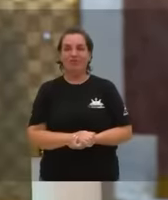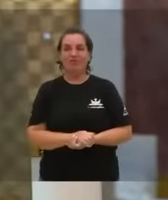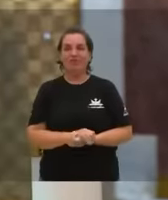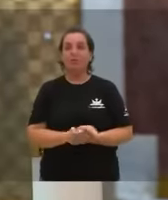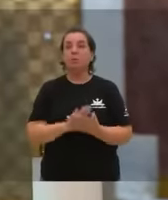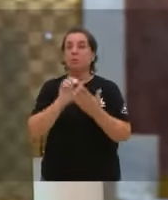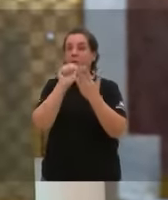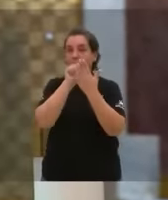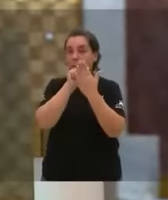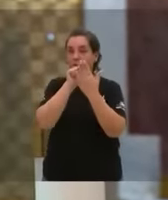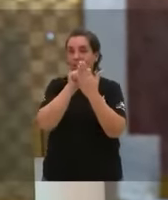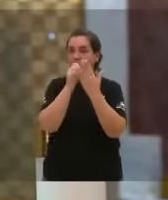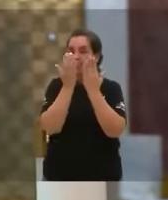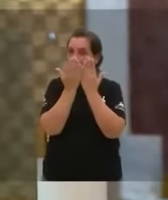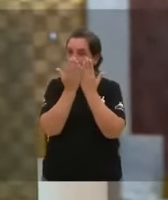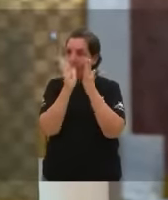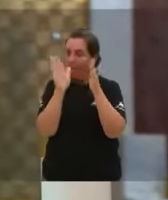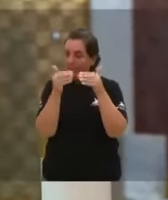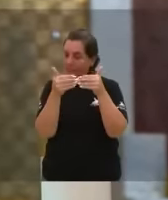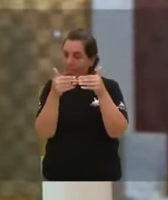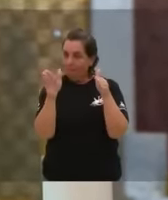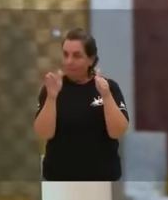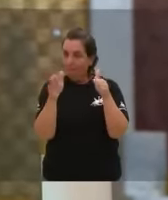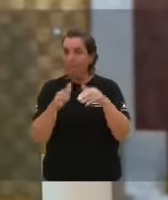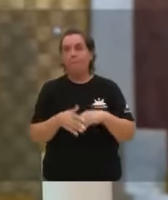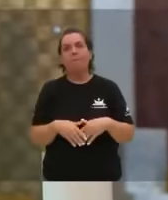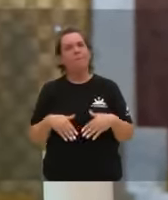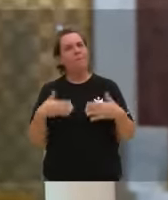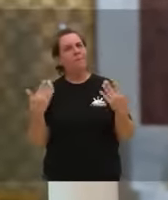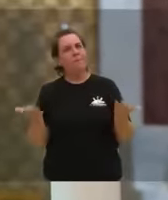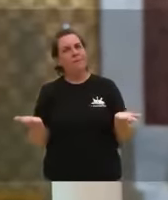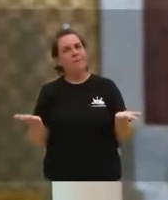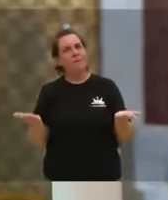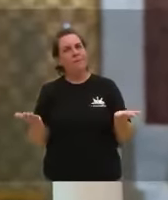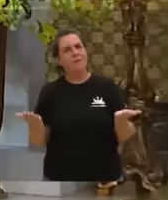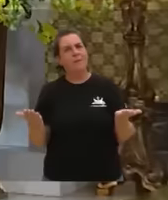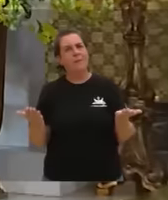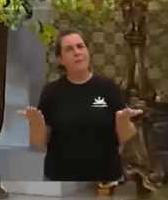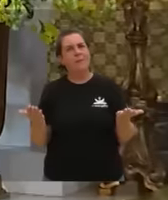Batei e a porta vos será aberta. Ora,